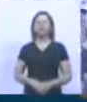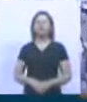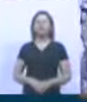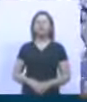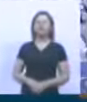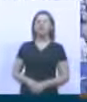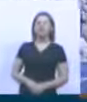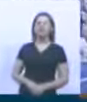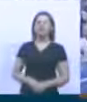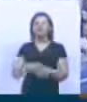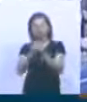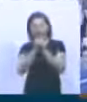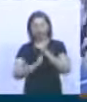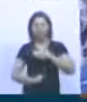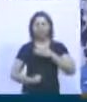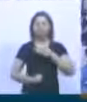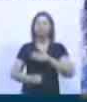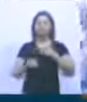estás, comigo